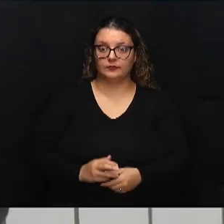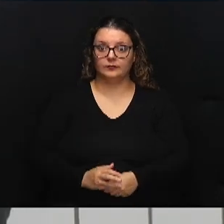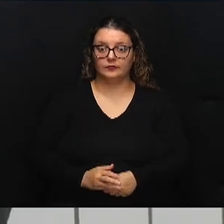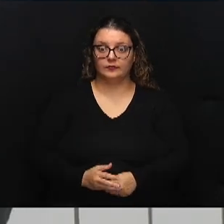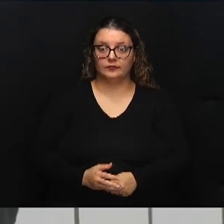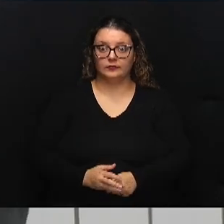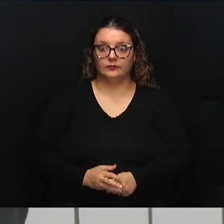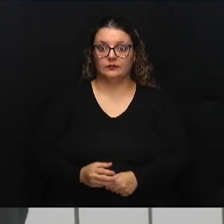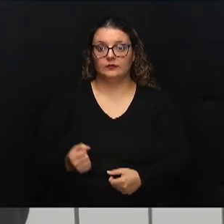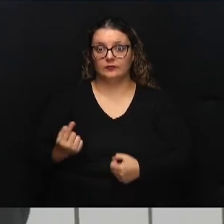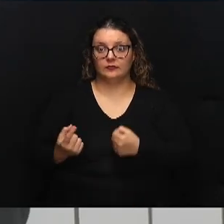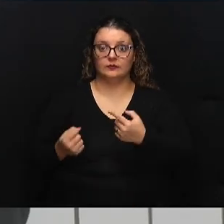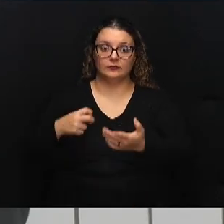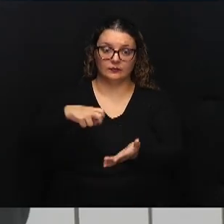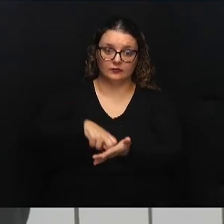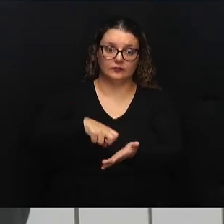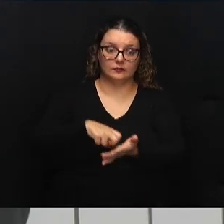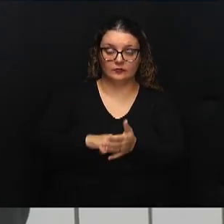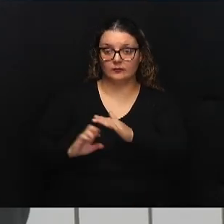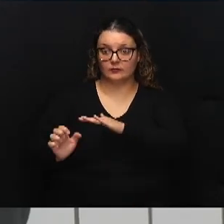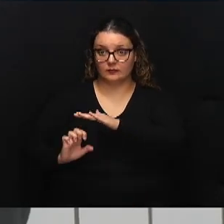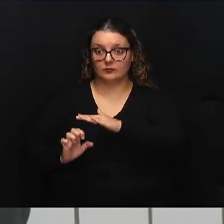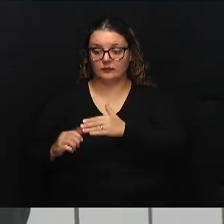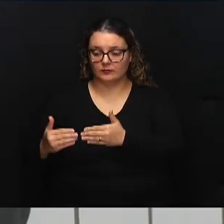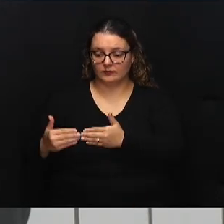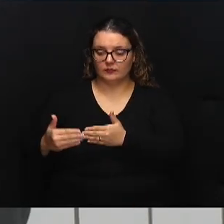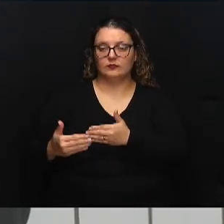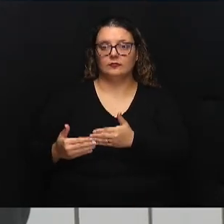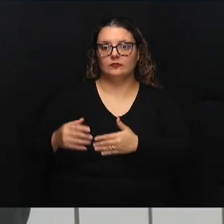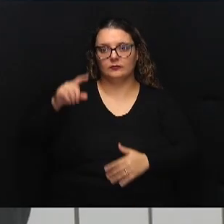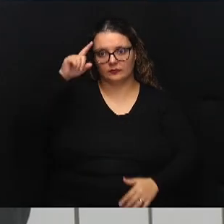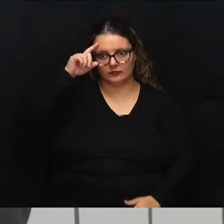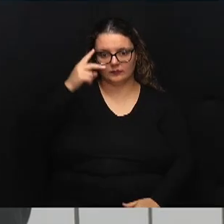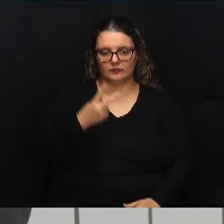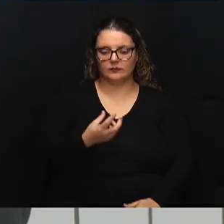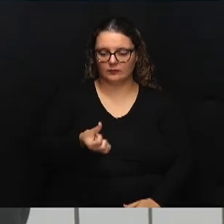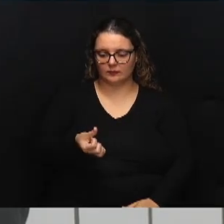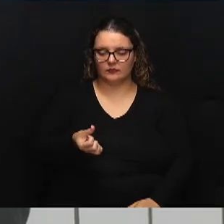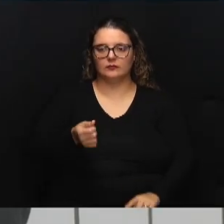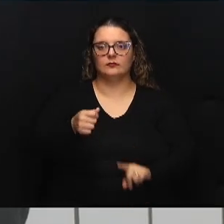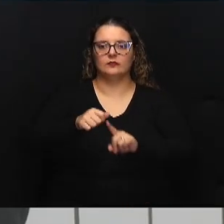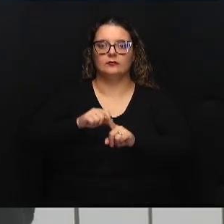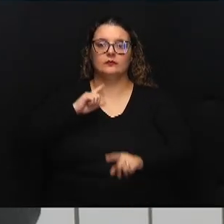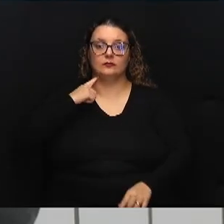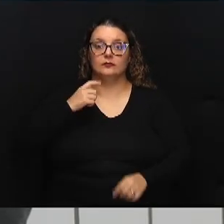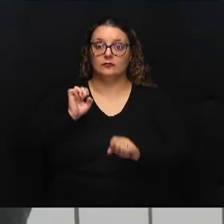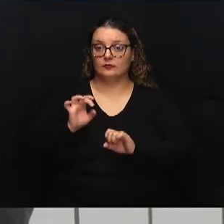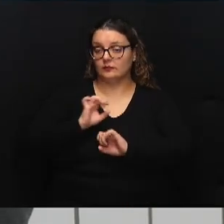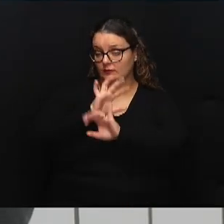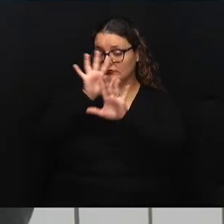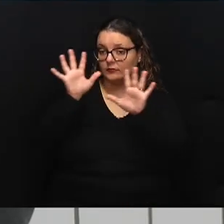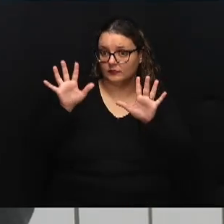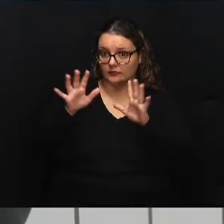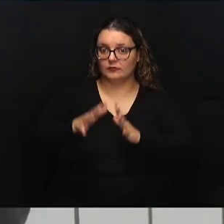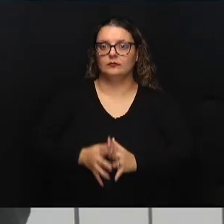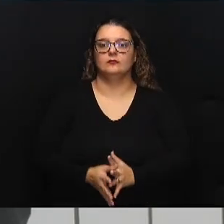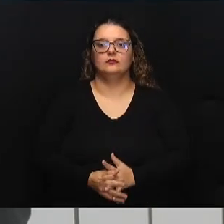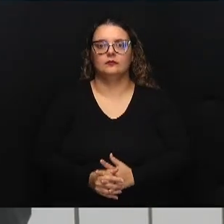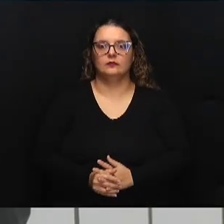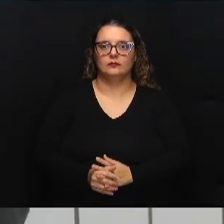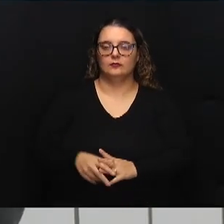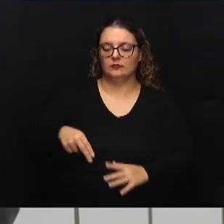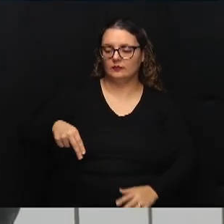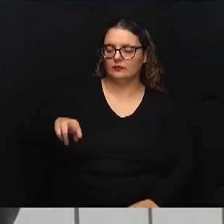alguma penalidade para a empresa, né, a partir agora do dia 26 de maio. Só para esclarecer, a NR1 está